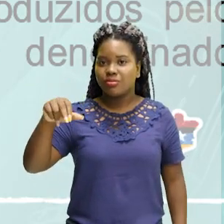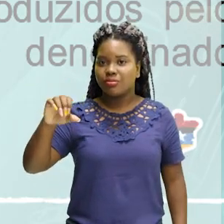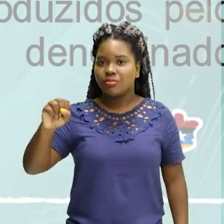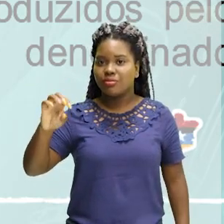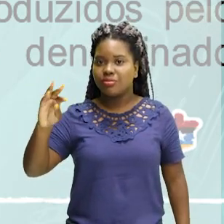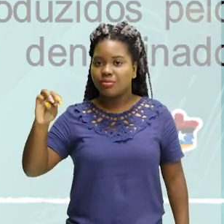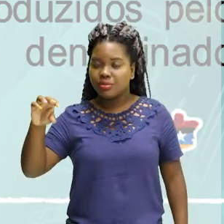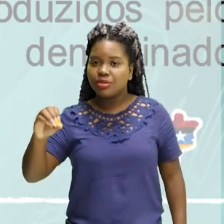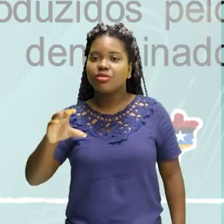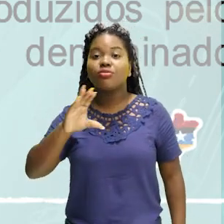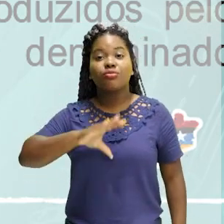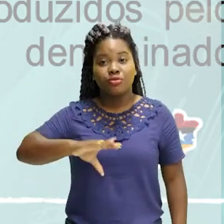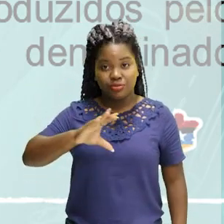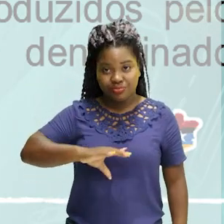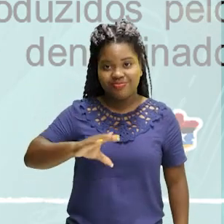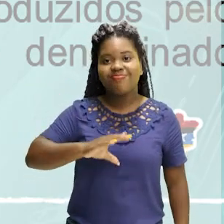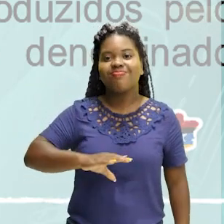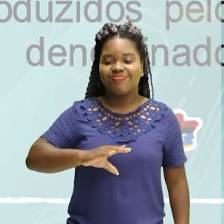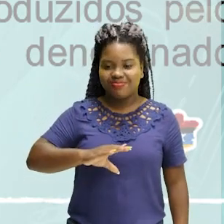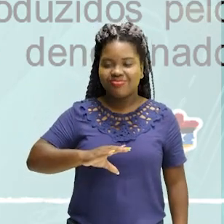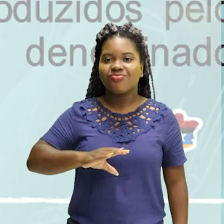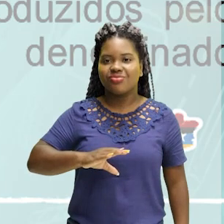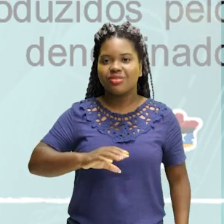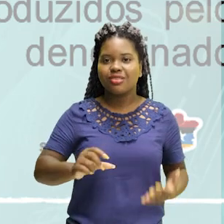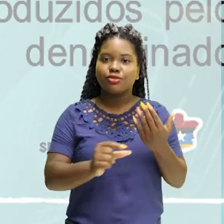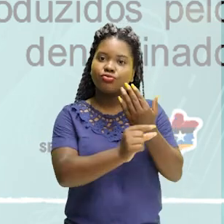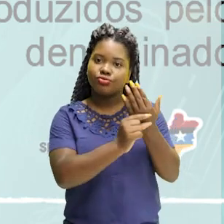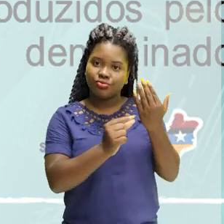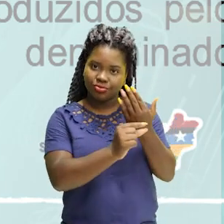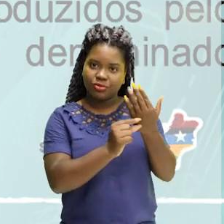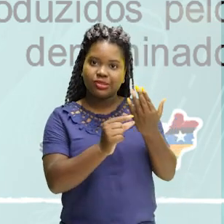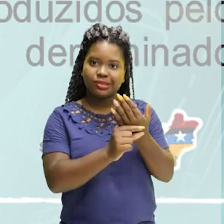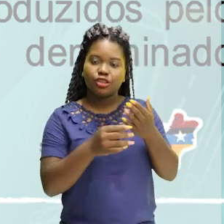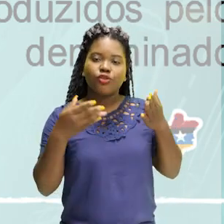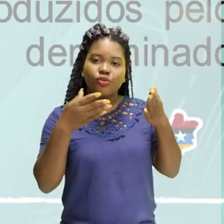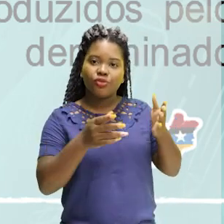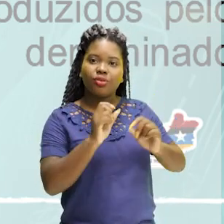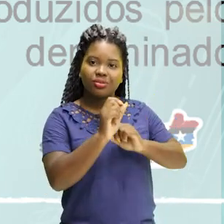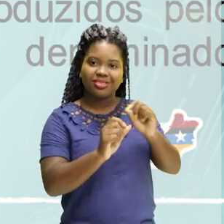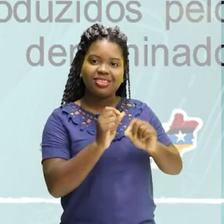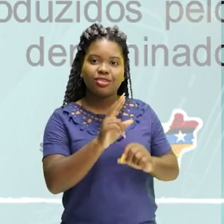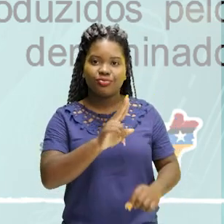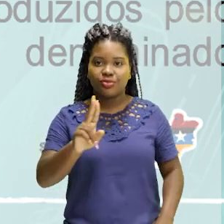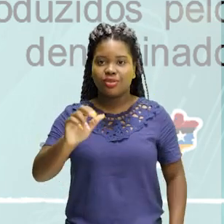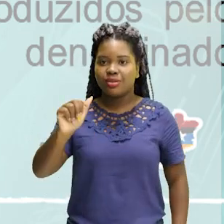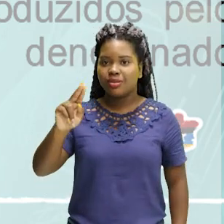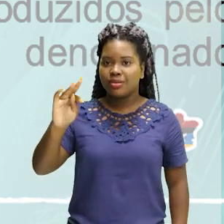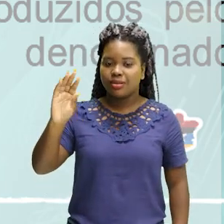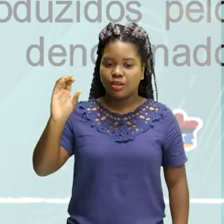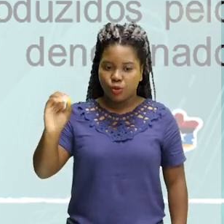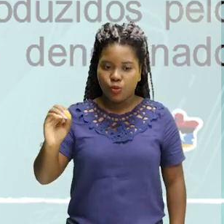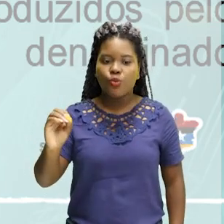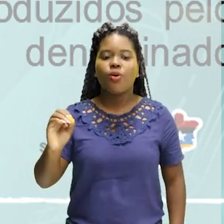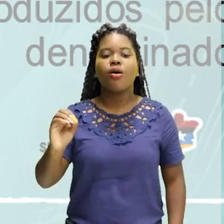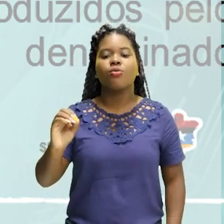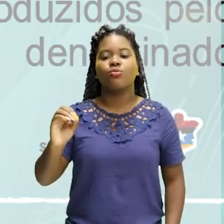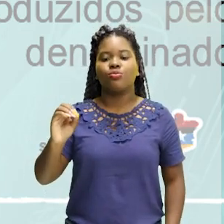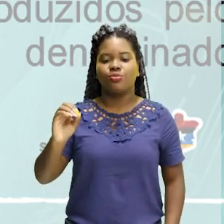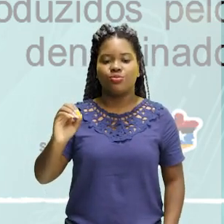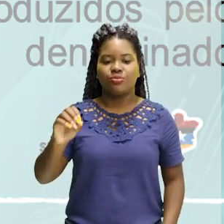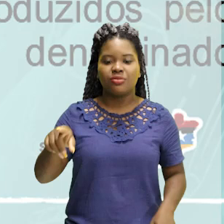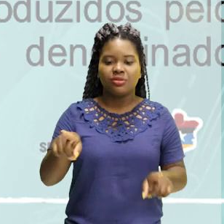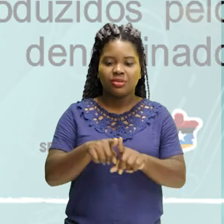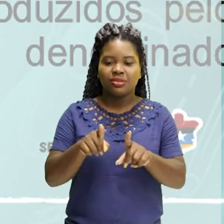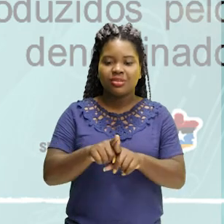do teatro português. De sua obra merecem destaque O Alto da Visitação, O Velho da